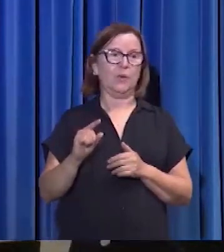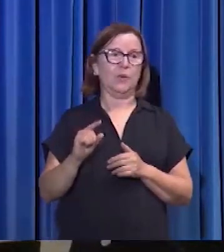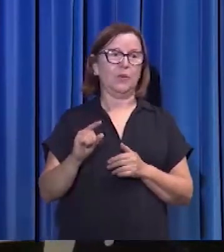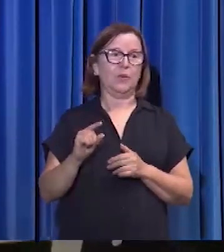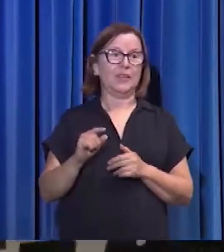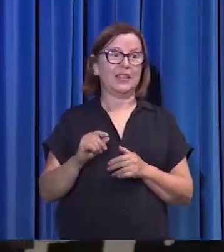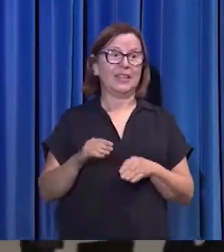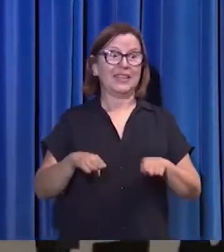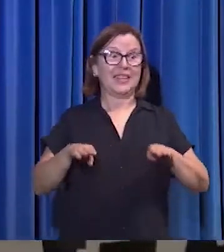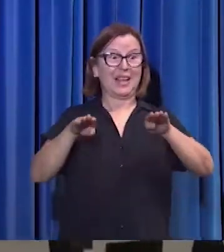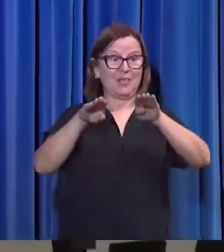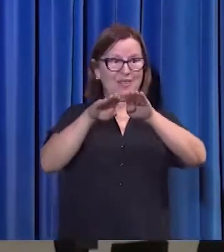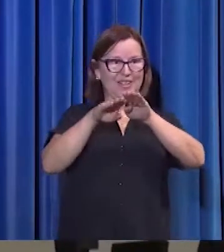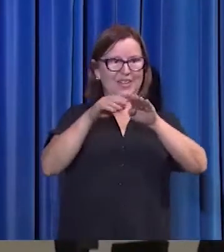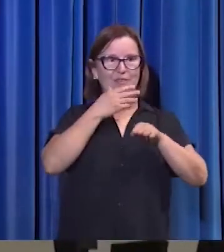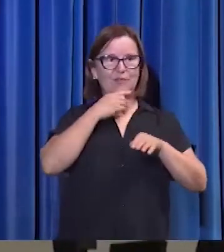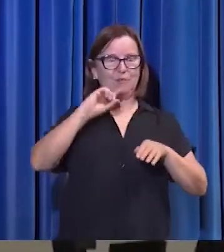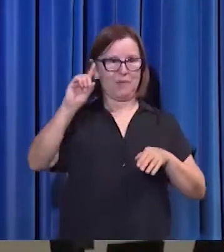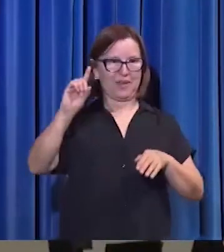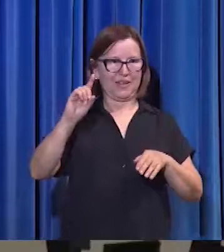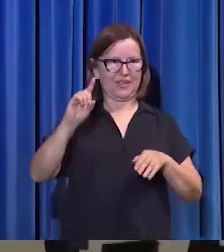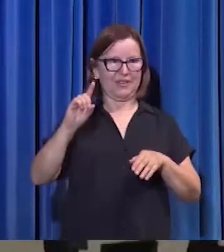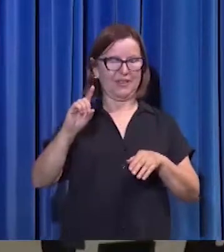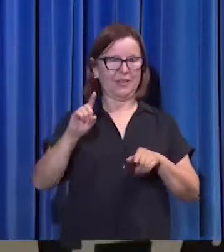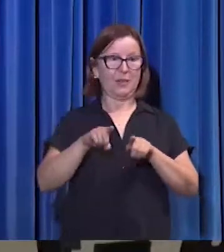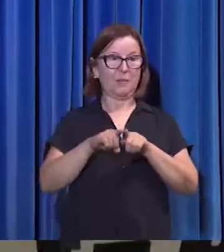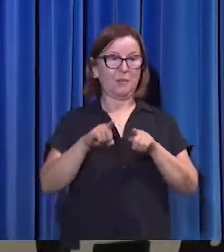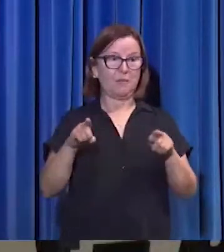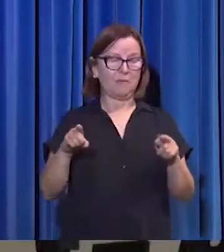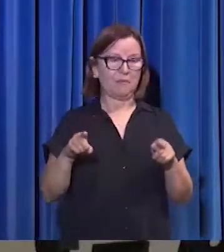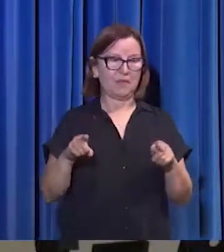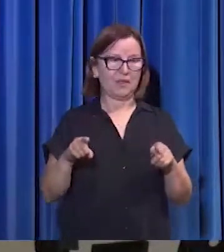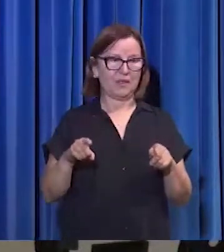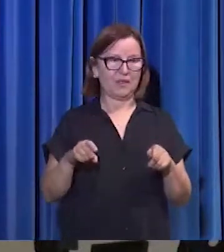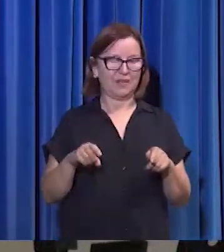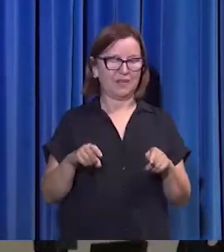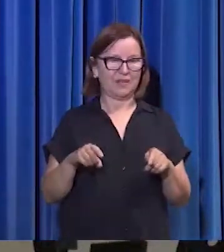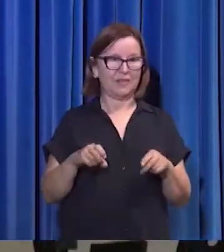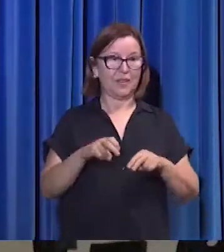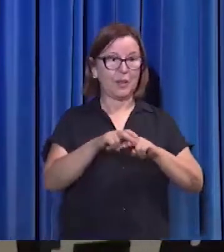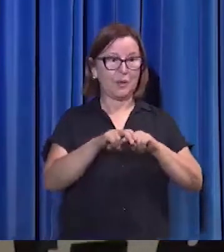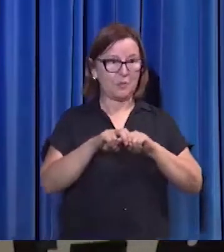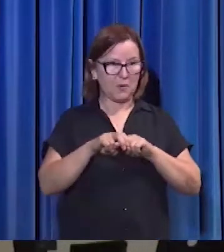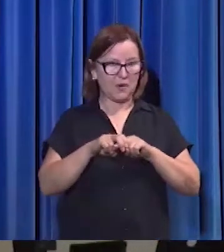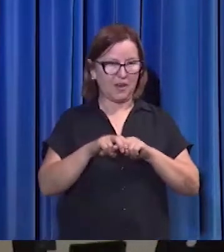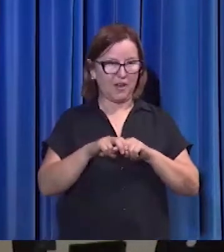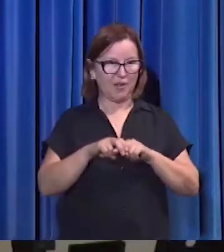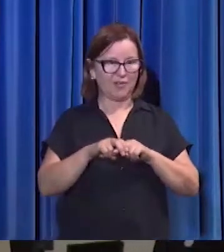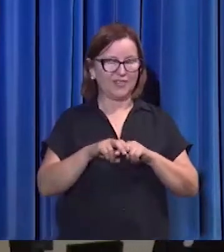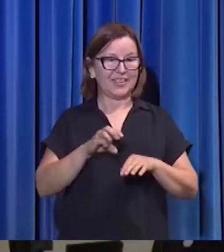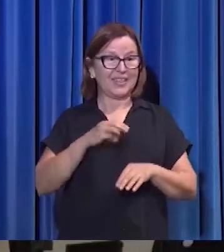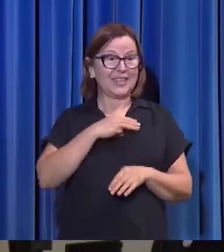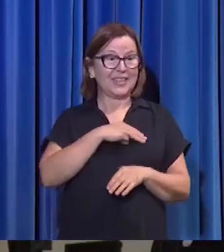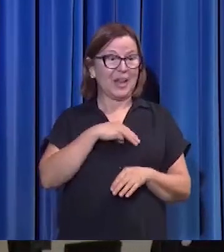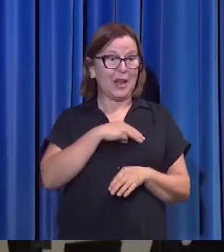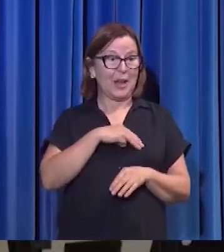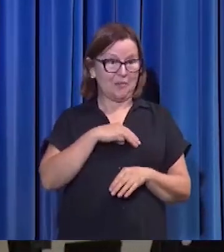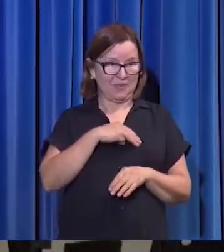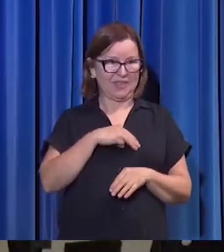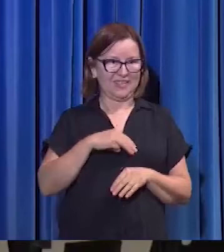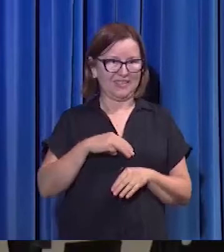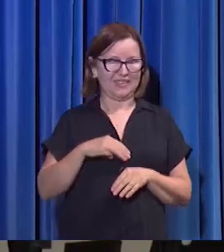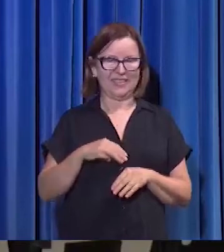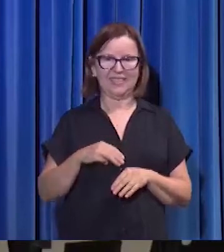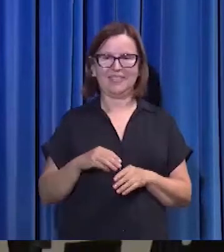sua relação com a missão que ele veio. Deus, ele diz